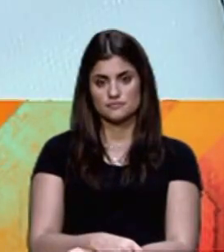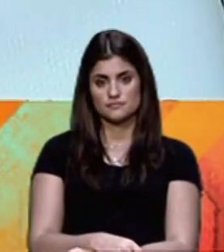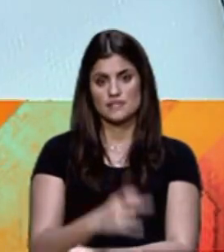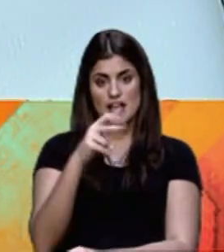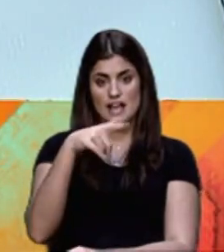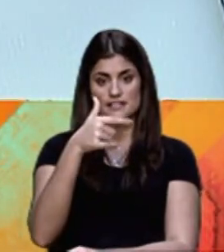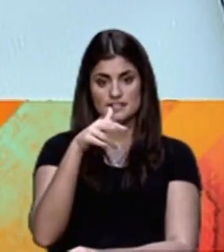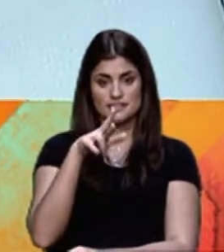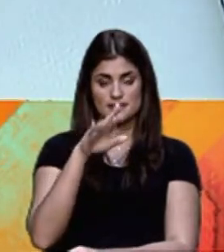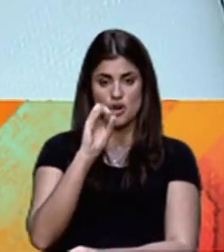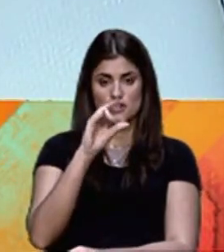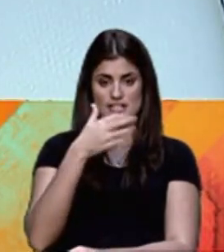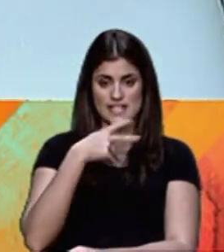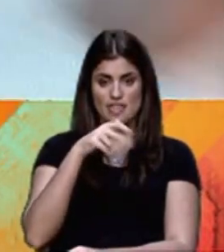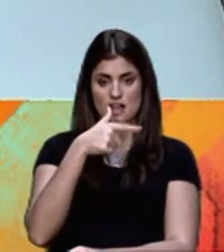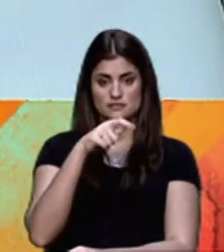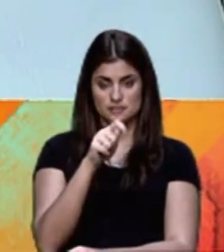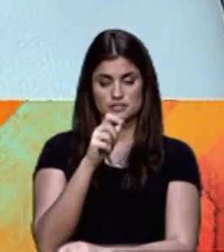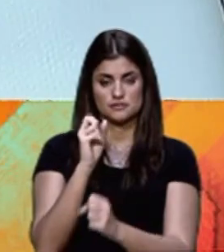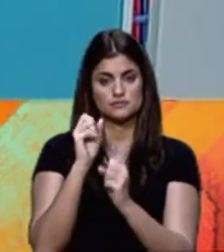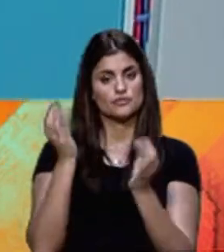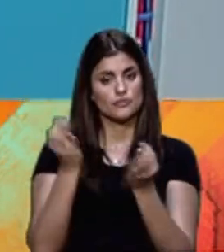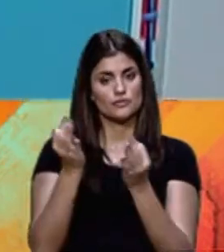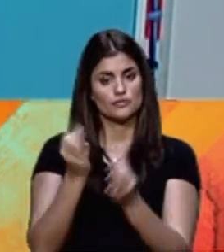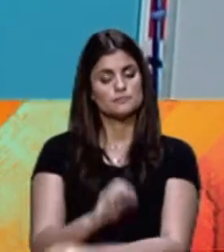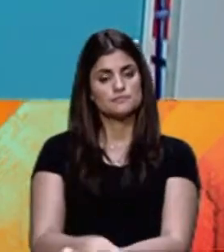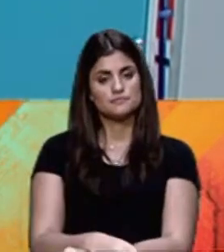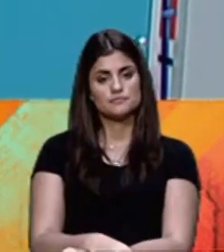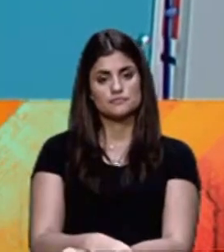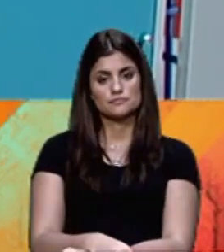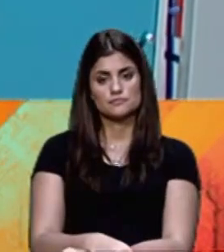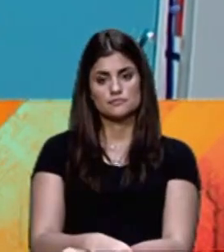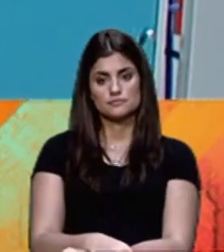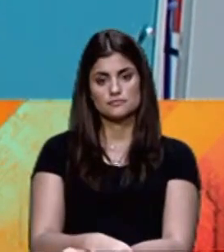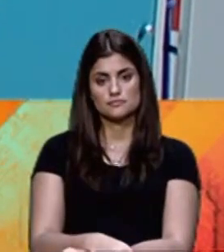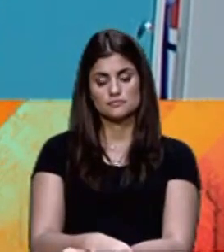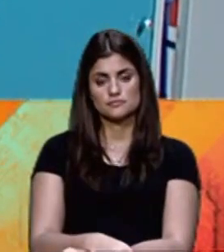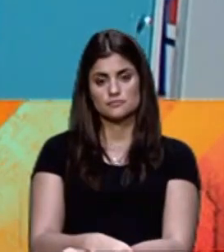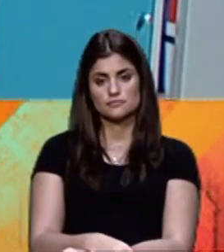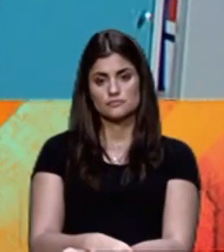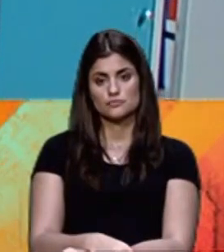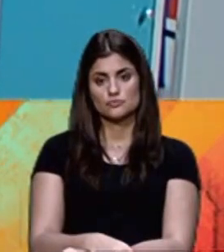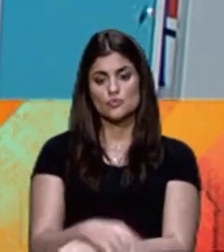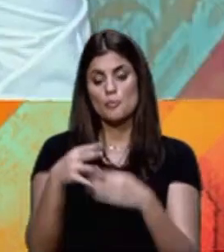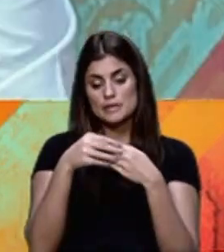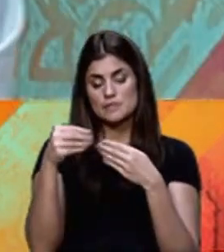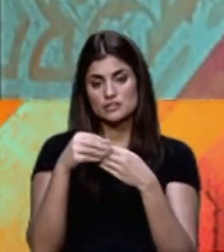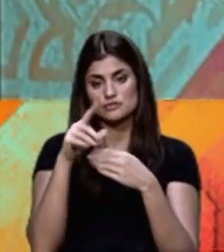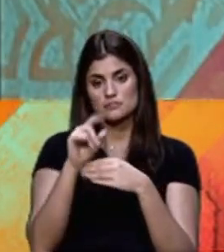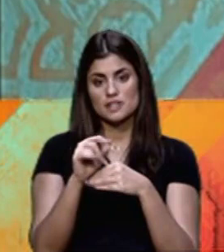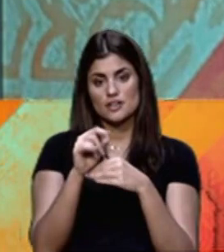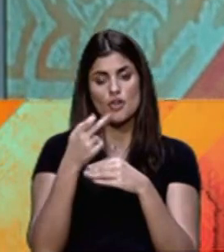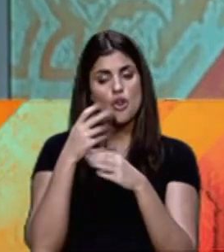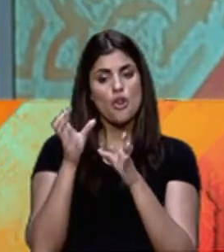Antioxidante. Exato, muito bom. Pronto. O pimento também é daquele mais